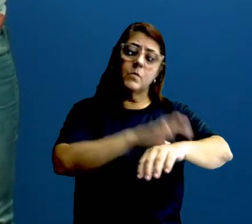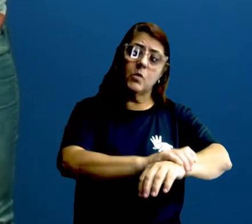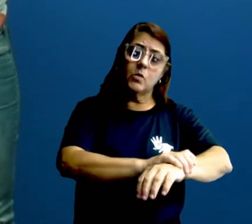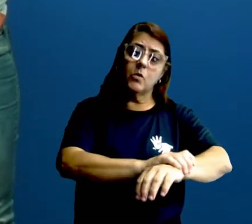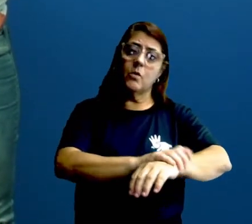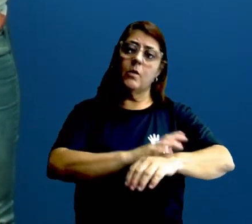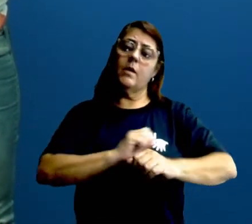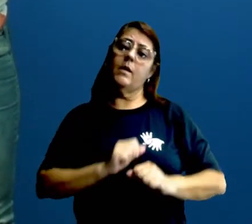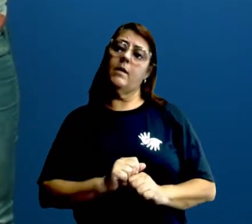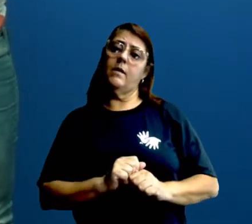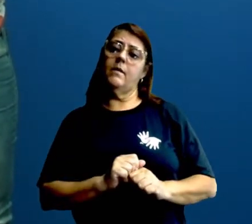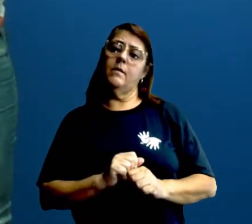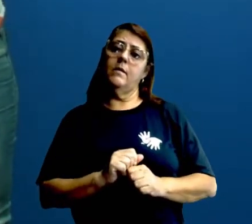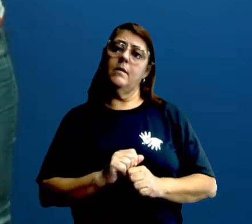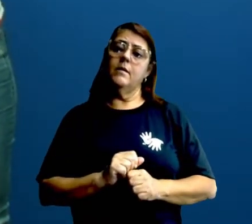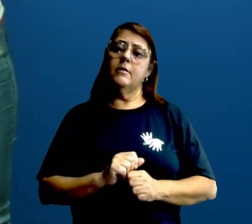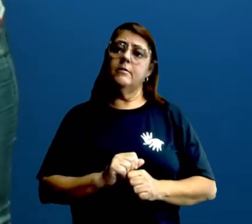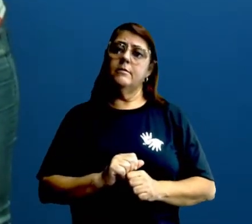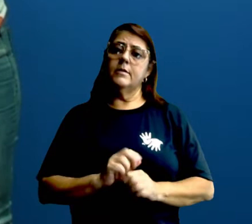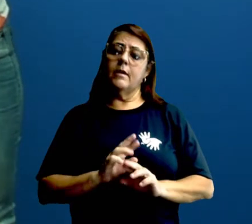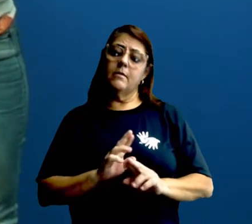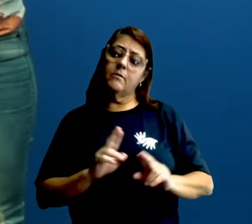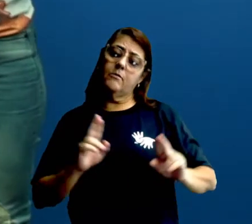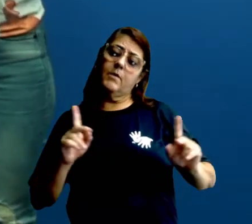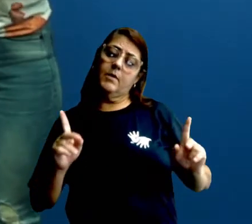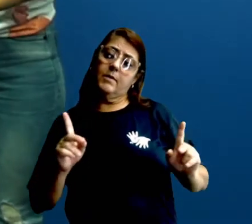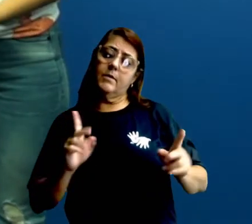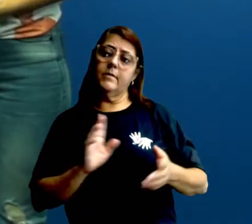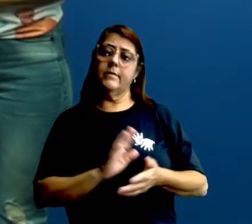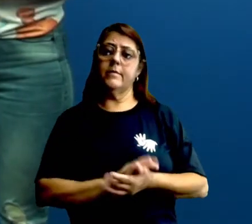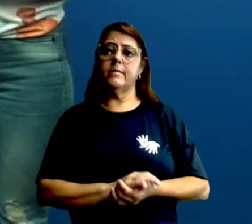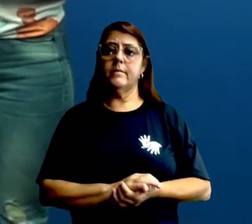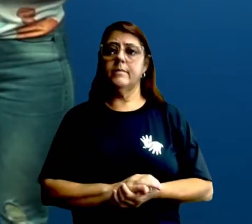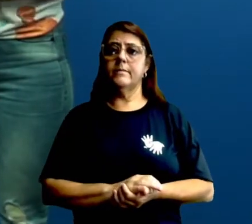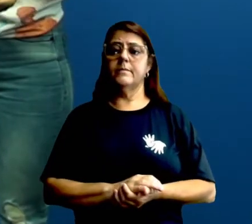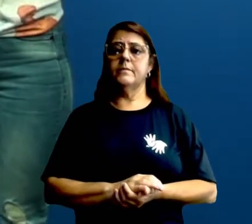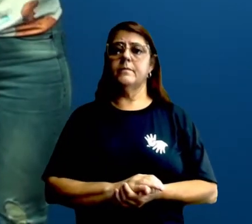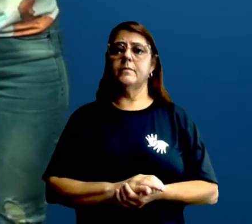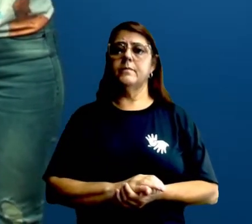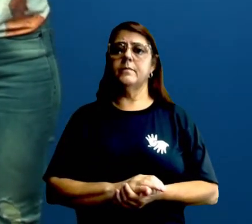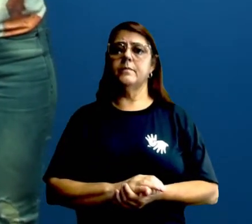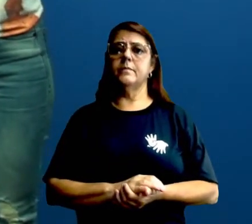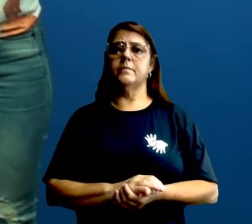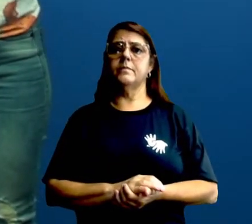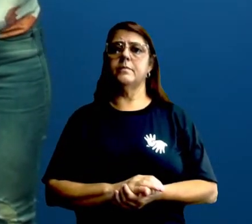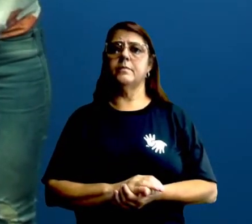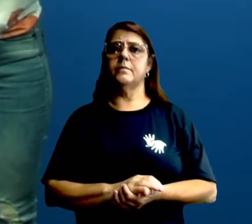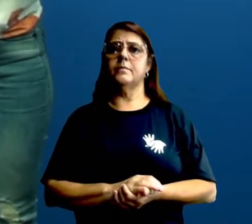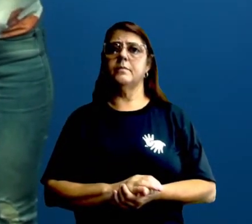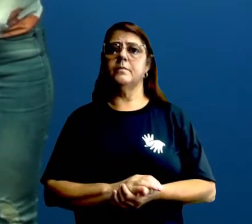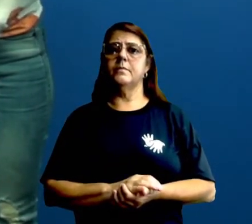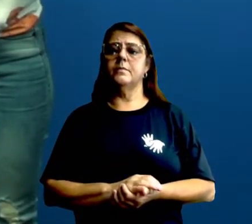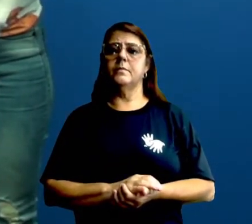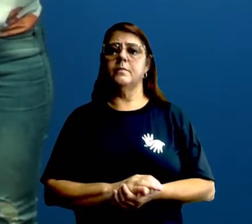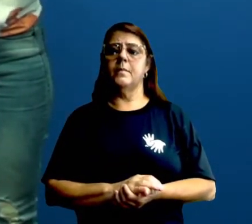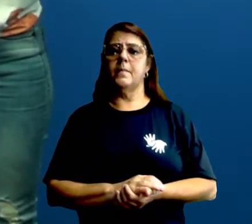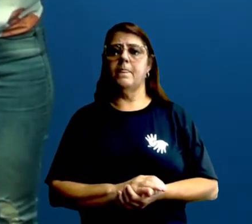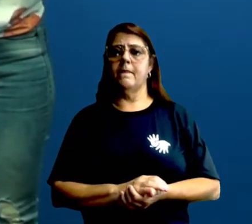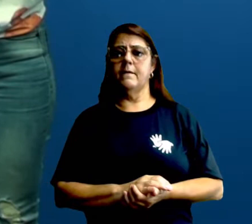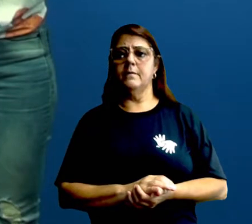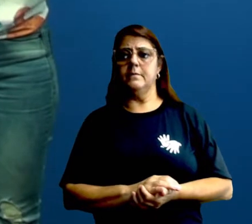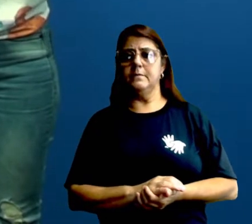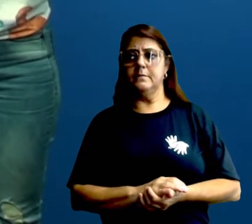toca o outro, vai de alguma maneira tocar o outro, mas que não vai ser algo que a